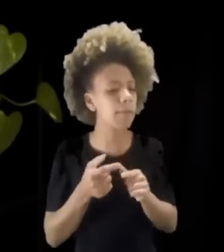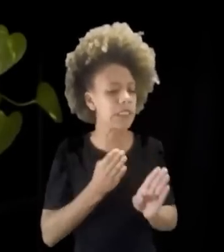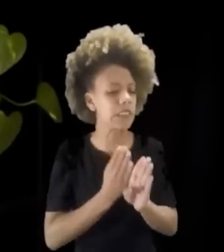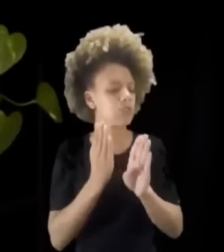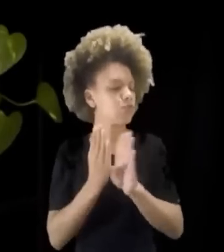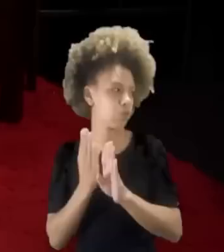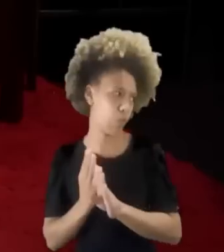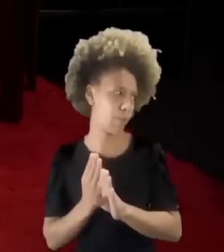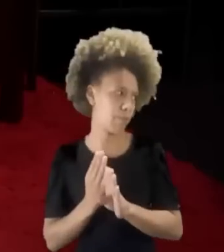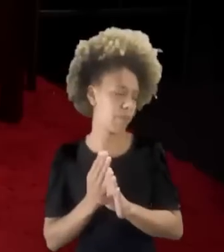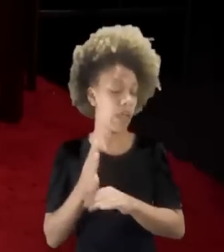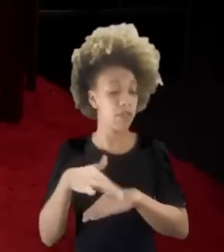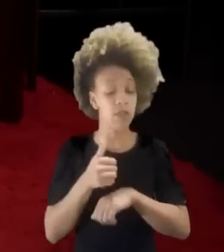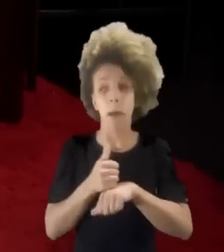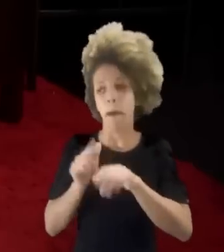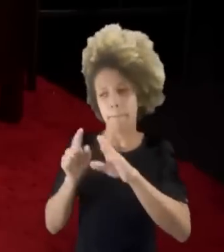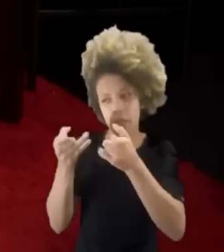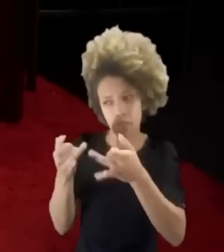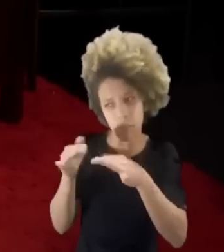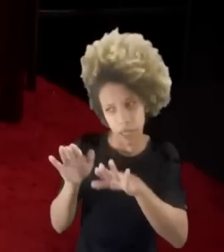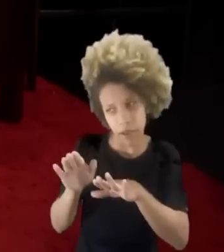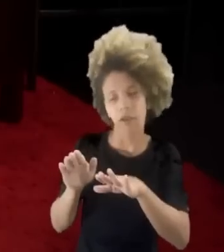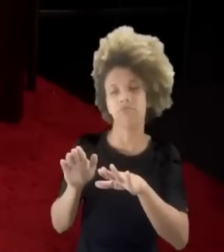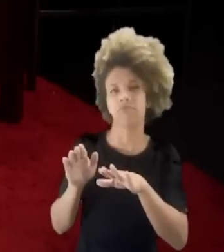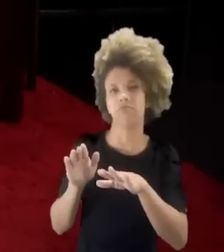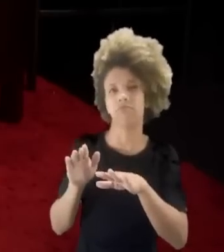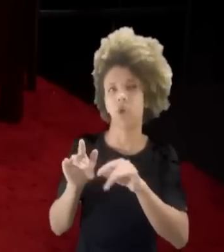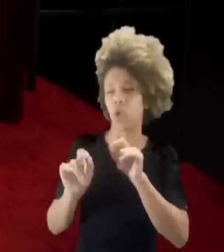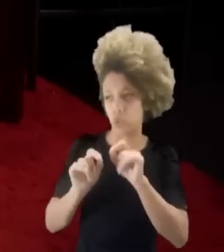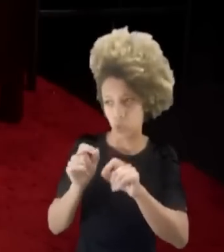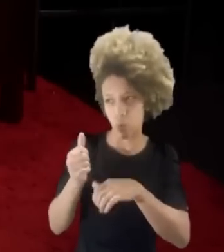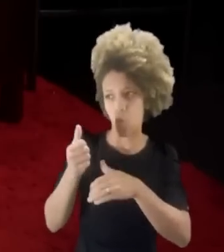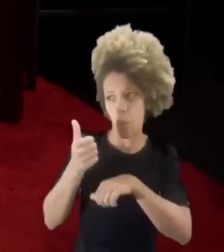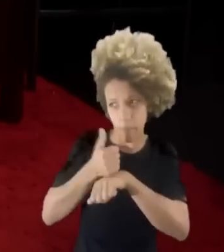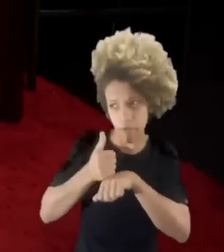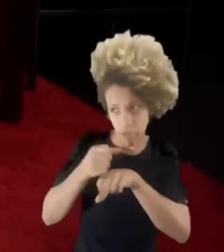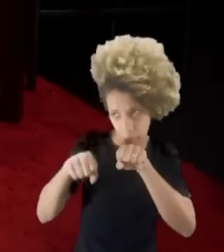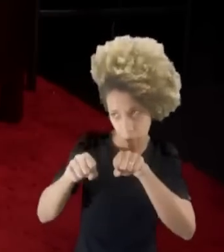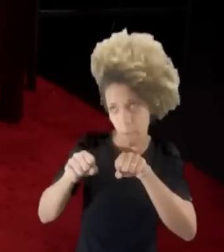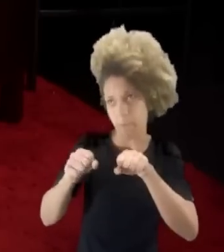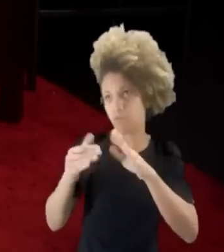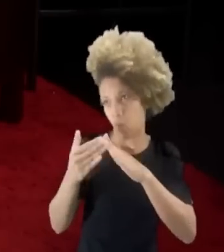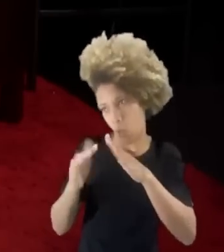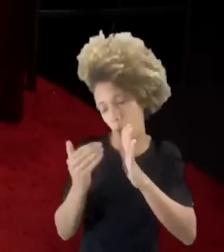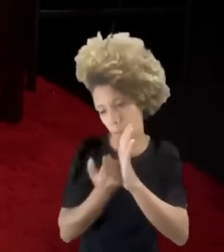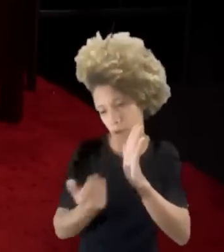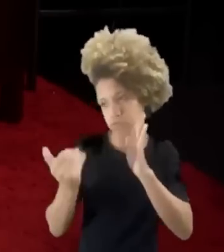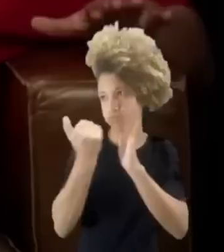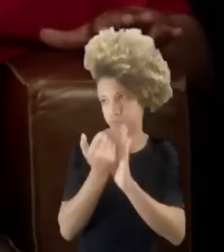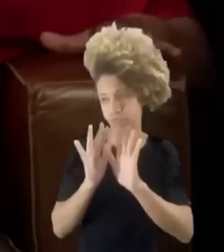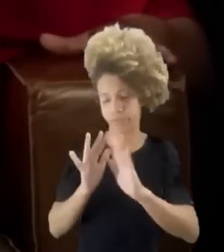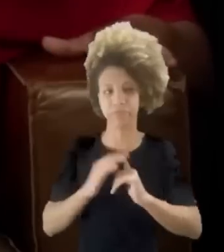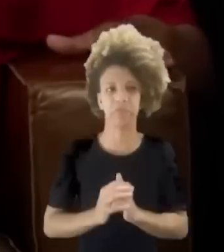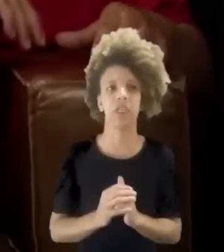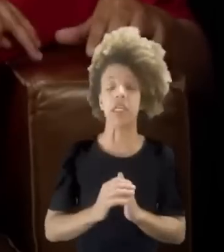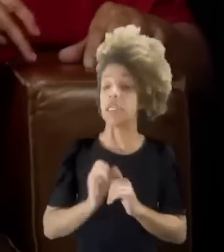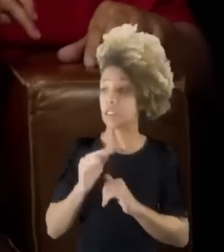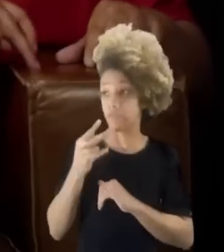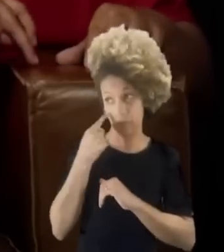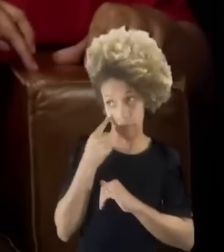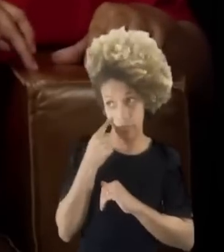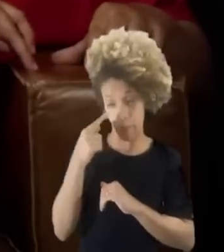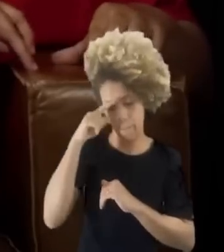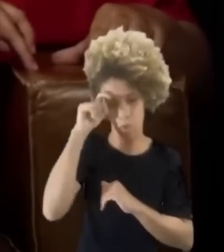encontra nessa galera mas deixa eu falar dessa fita do do do do do do entregador subir tá de uma forma que eu que eu entendo se você pegar